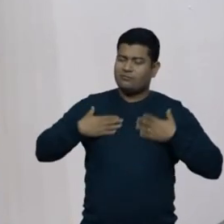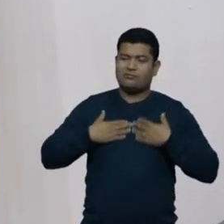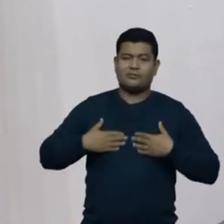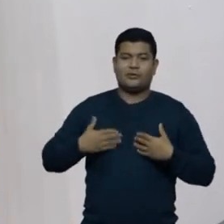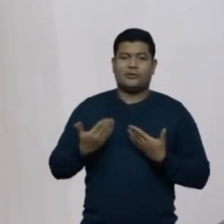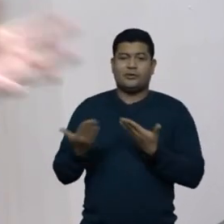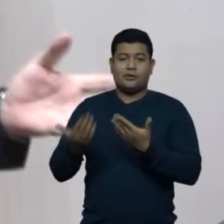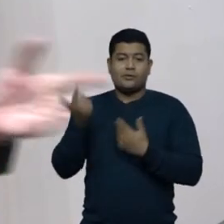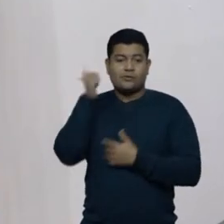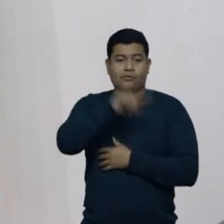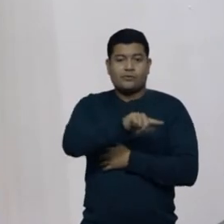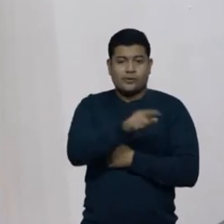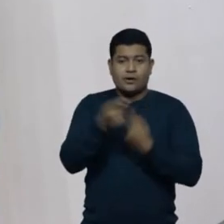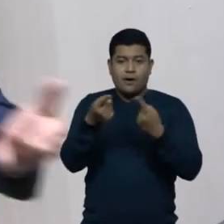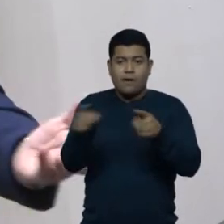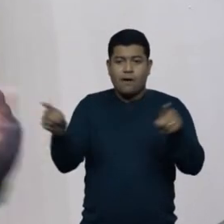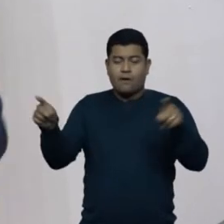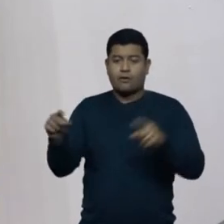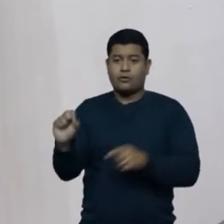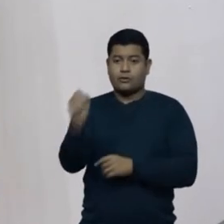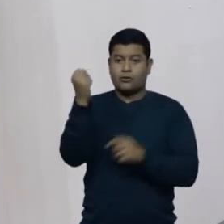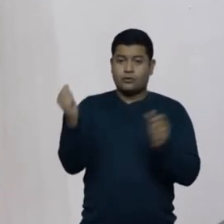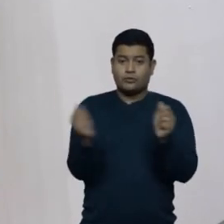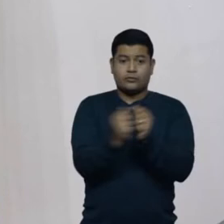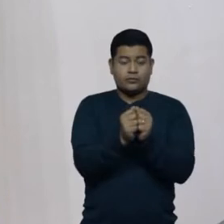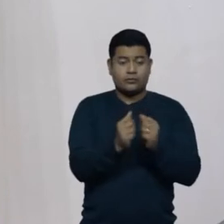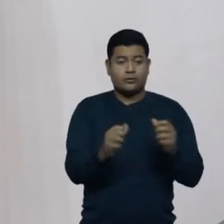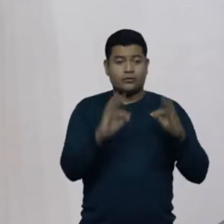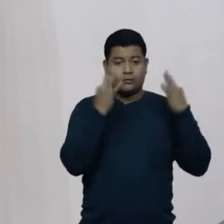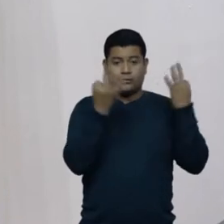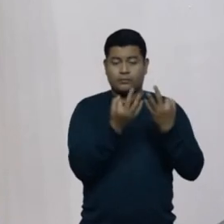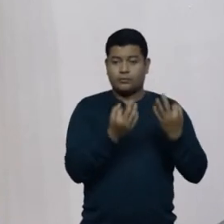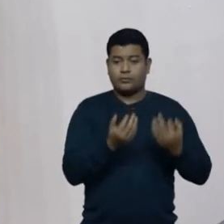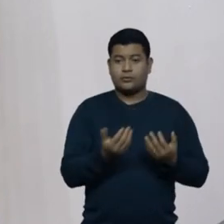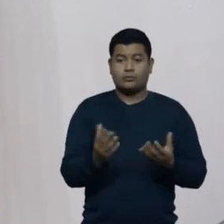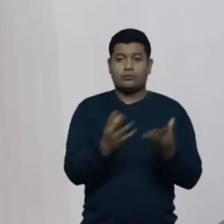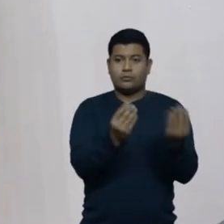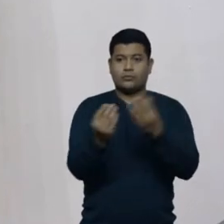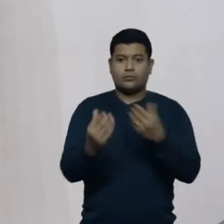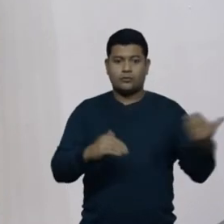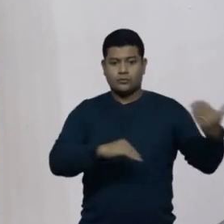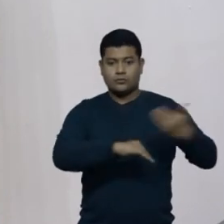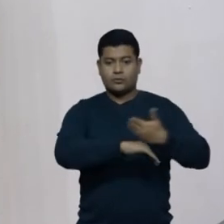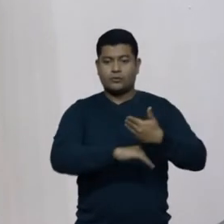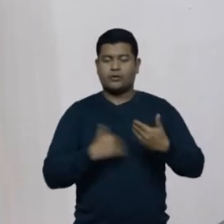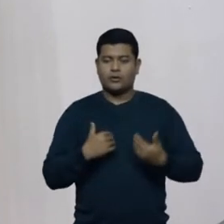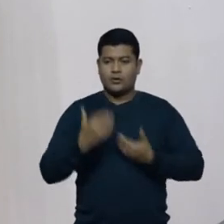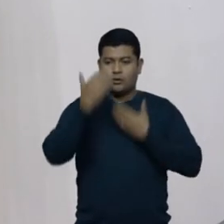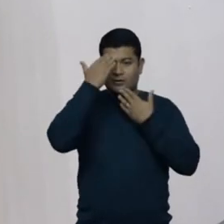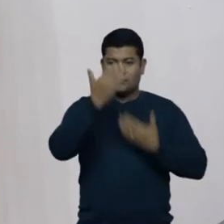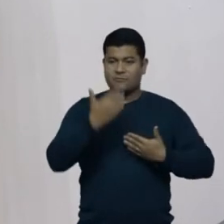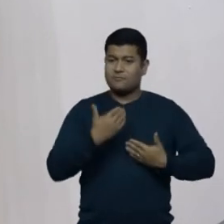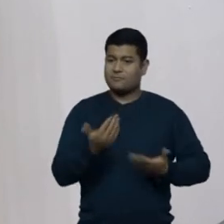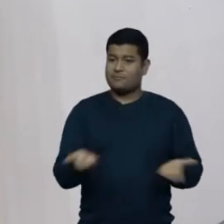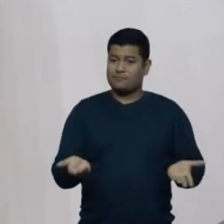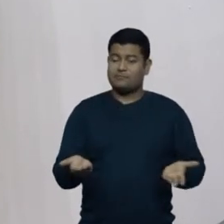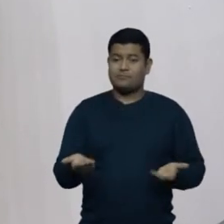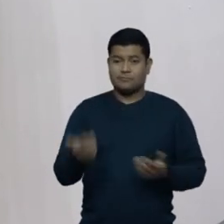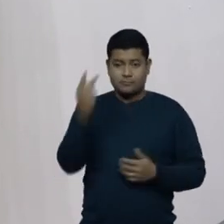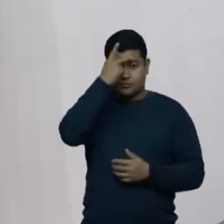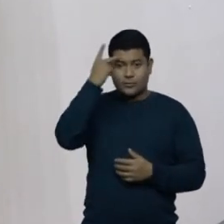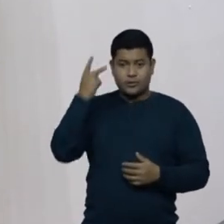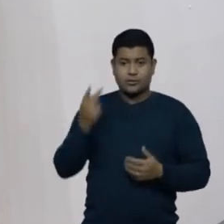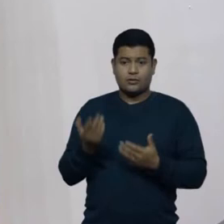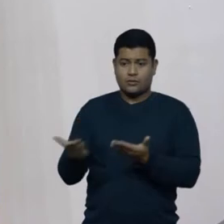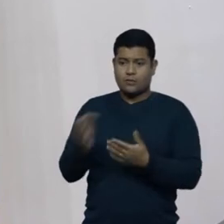sucesso. A família da vítima vinha ali agradecer. Então, o policial é de carne e osso. É